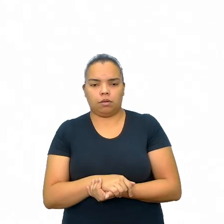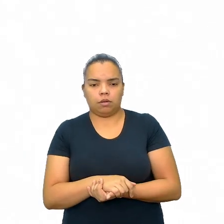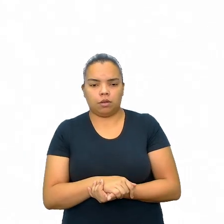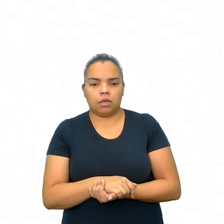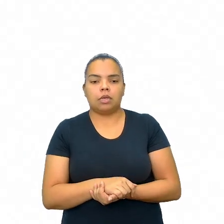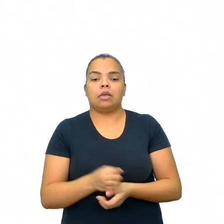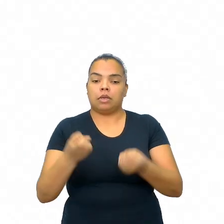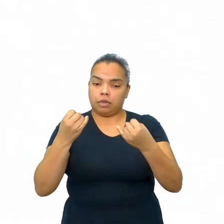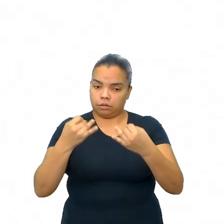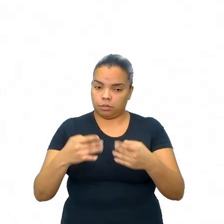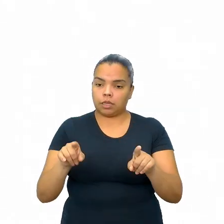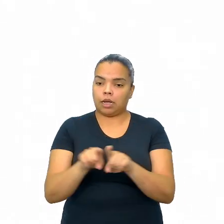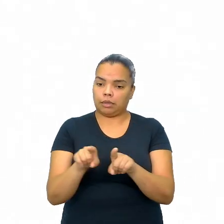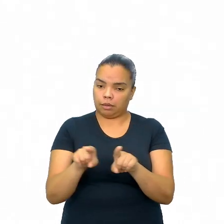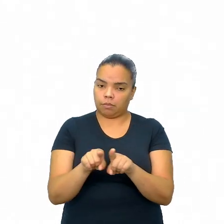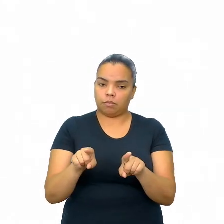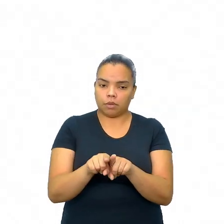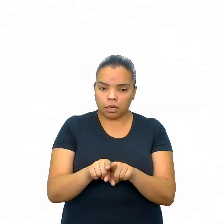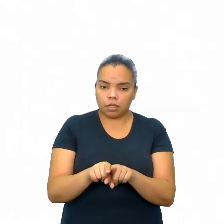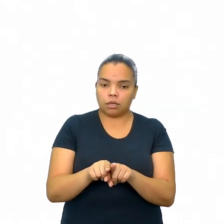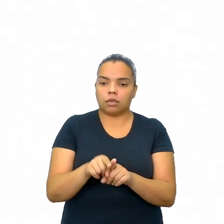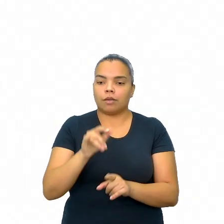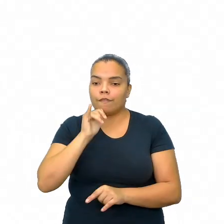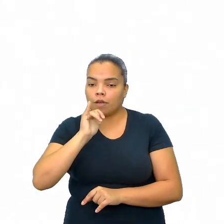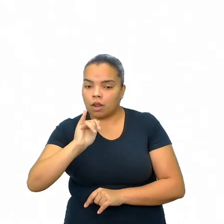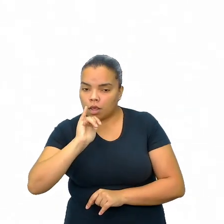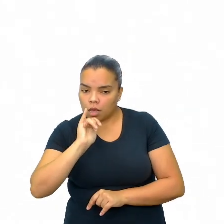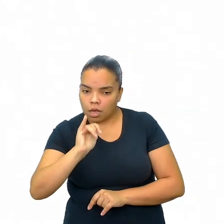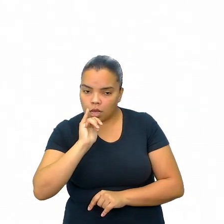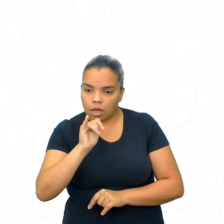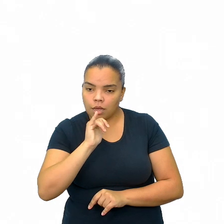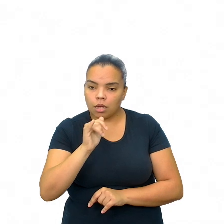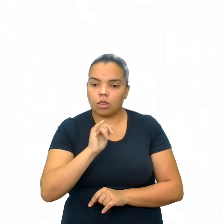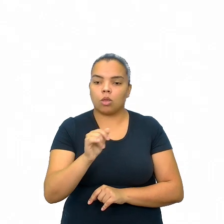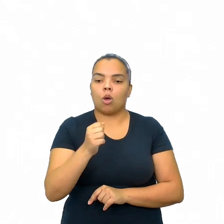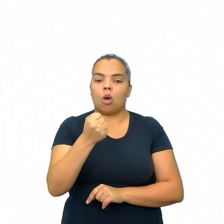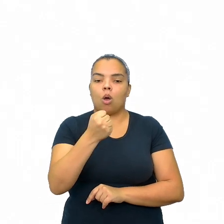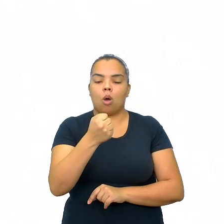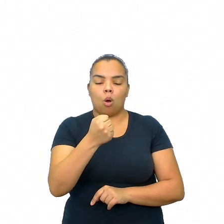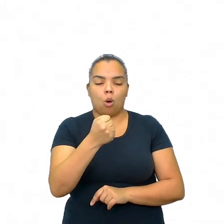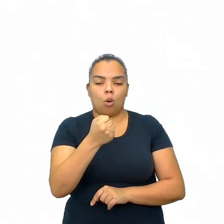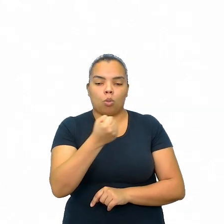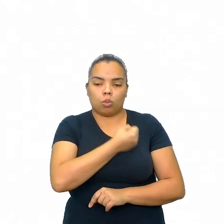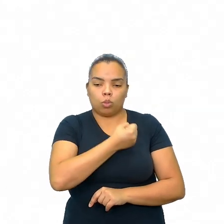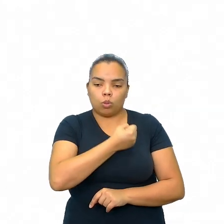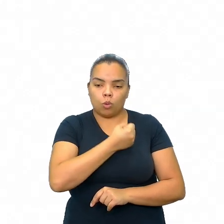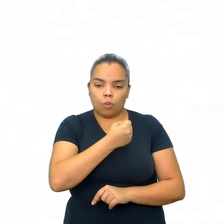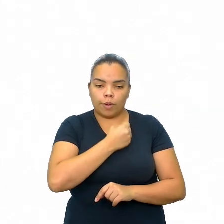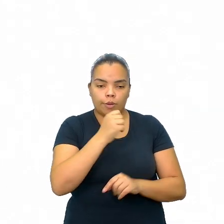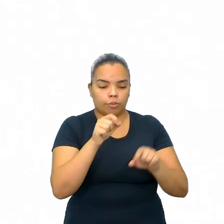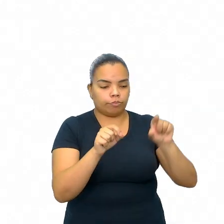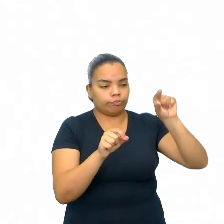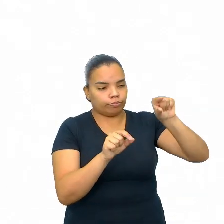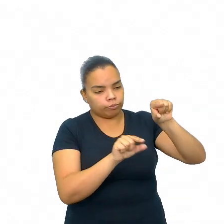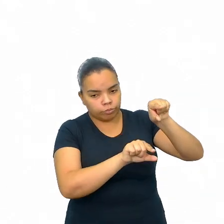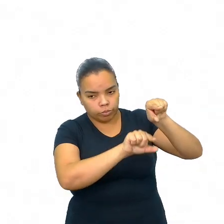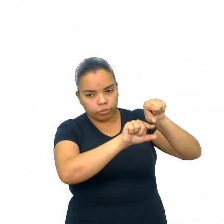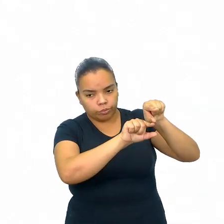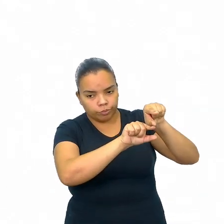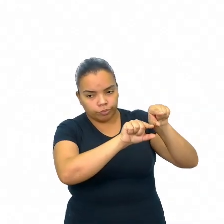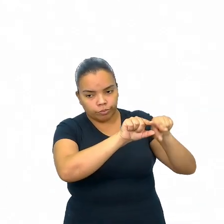números ditados devem ser escritos um embaixo do outro, ou no espaço do papel que o professor